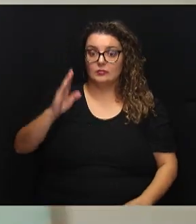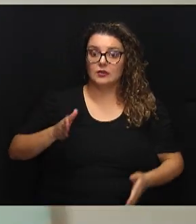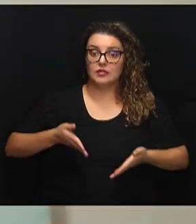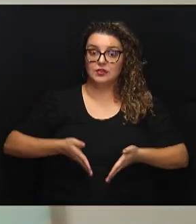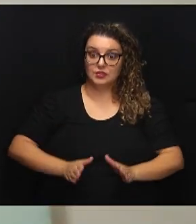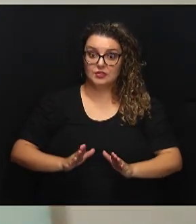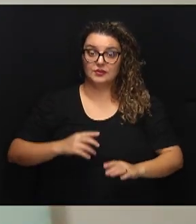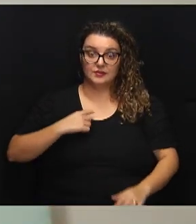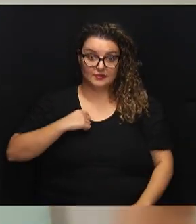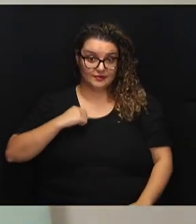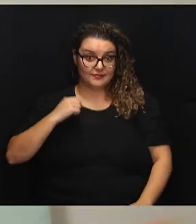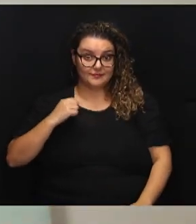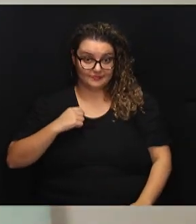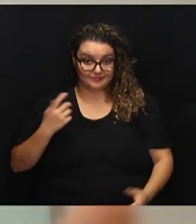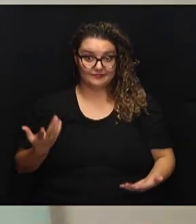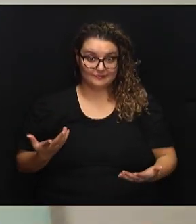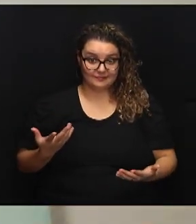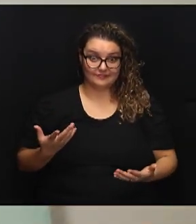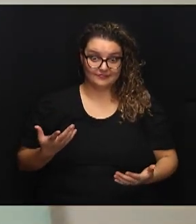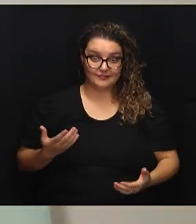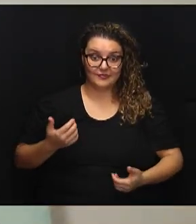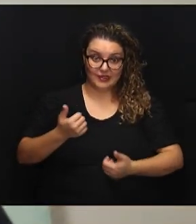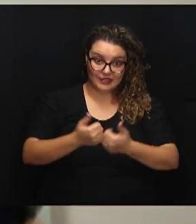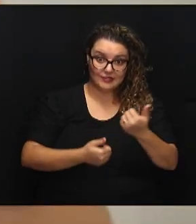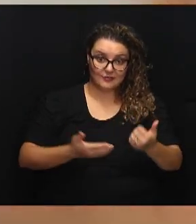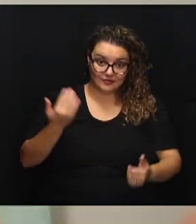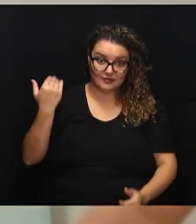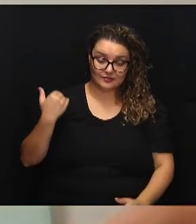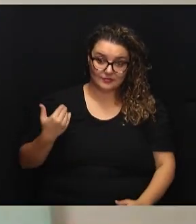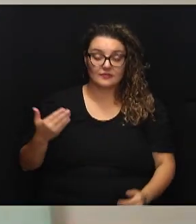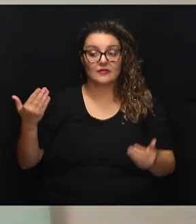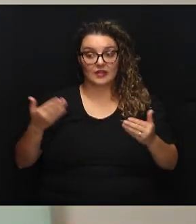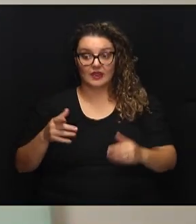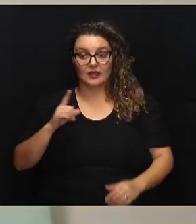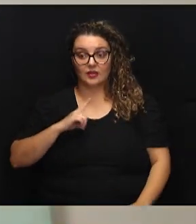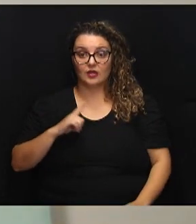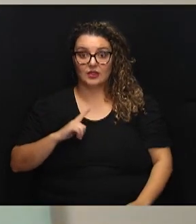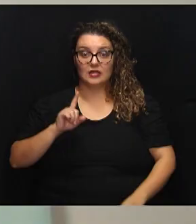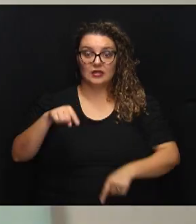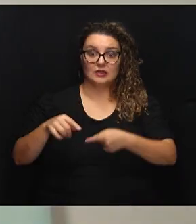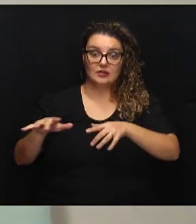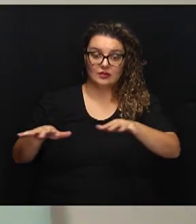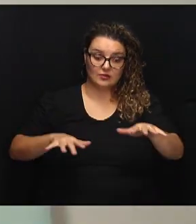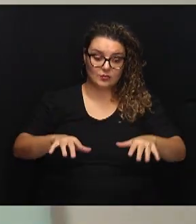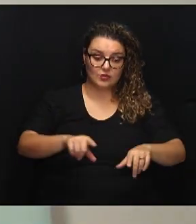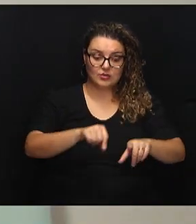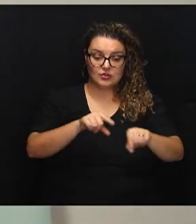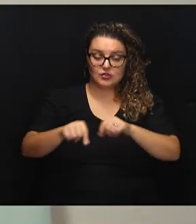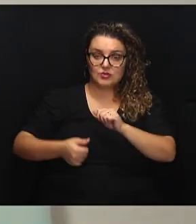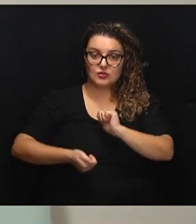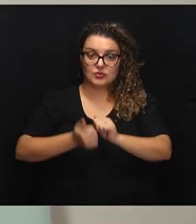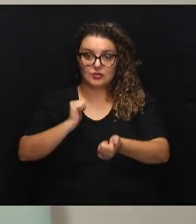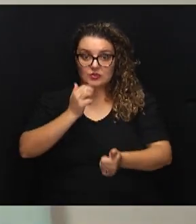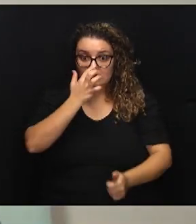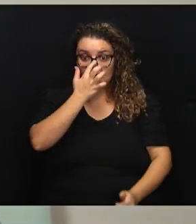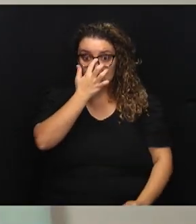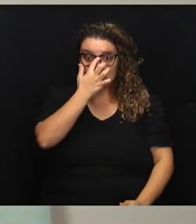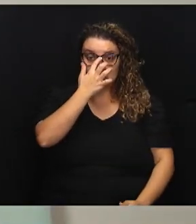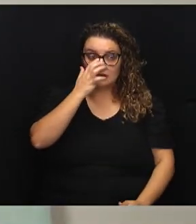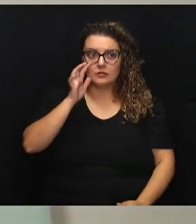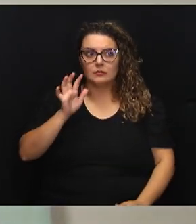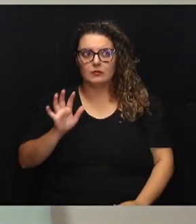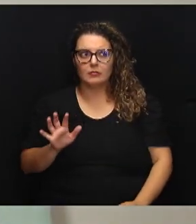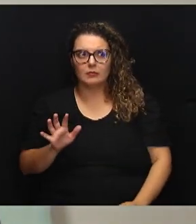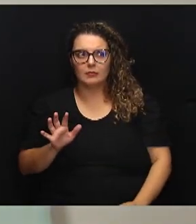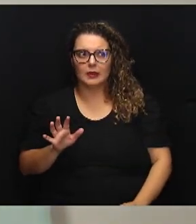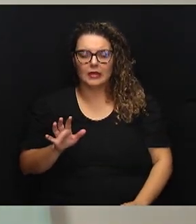realmente com uma camisa, né? No Sim, futebol era sim. mais assim, agora a gente tem essas outras escolhas de esporte. Mas